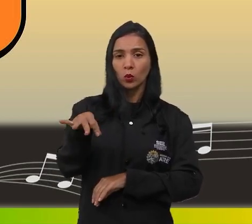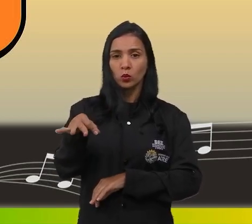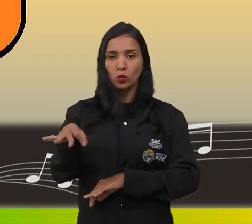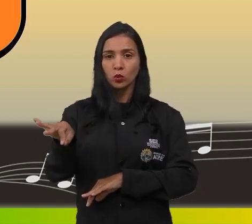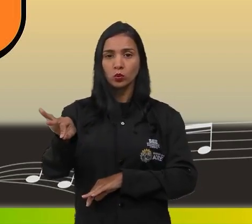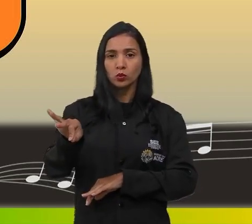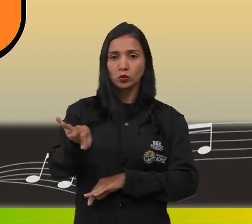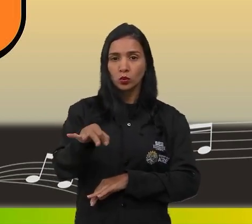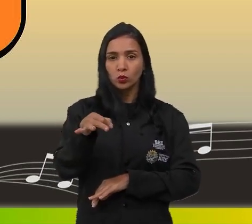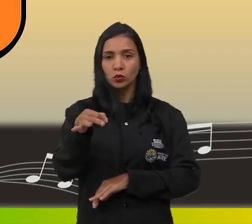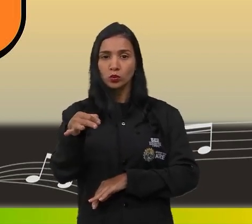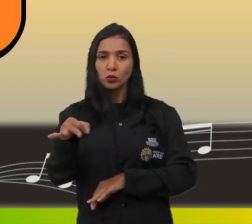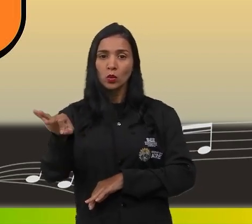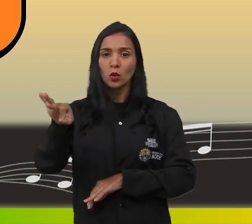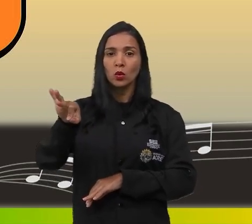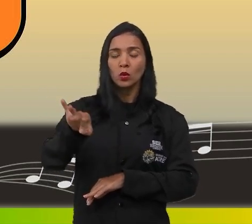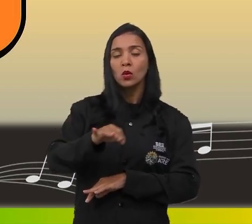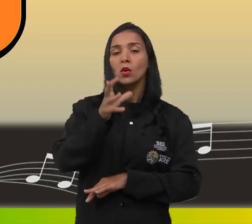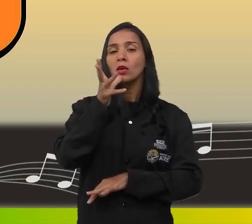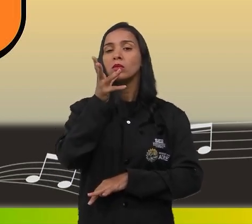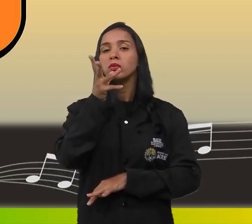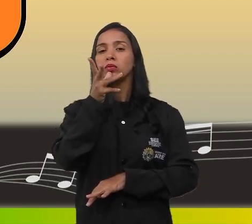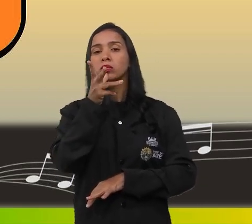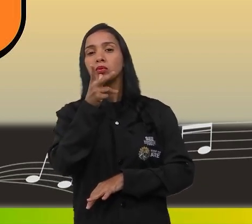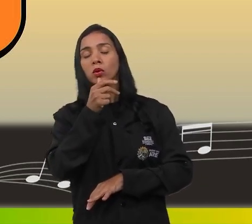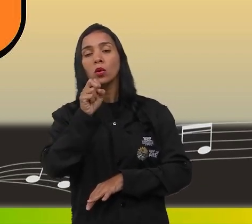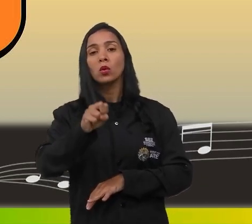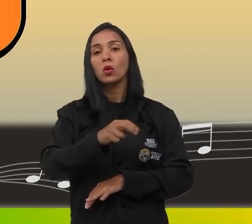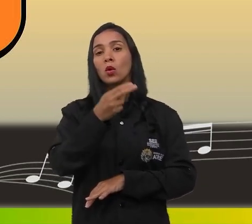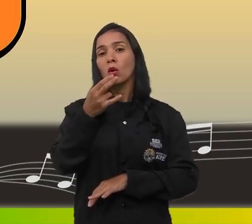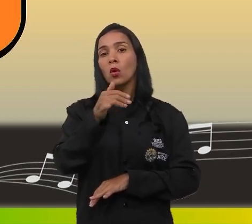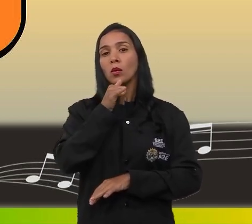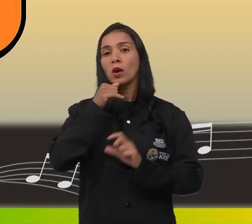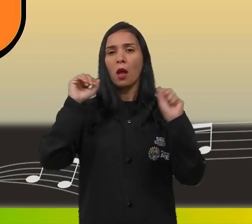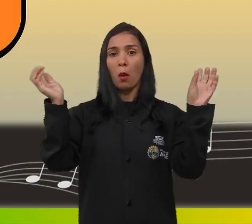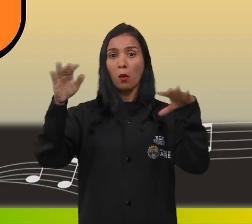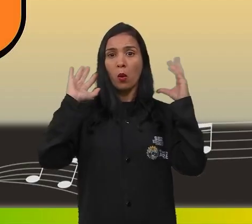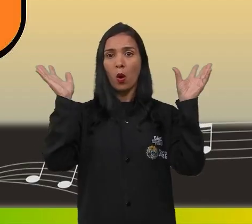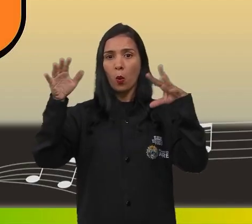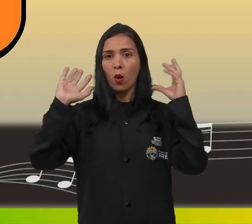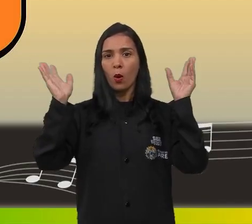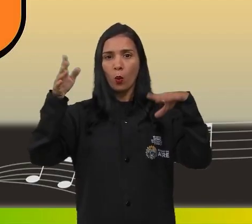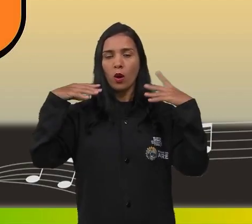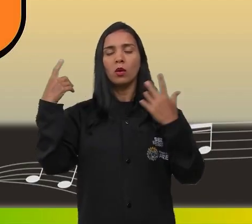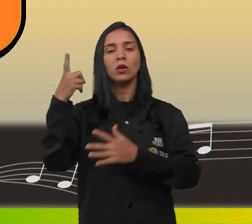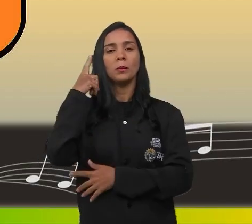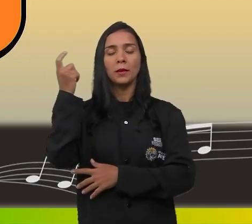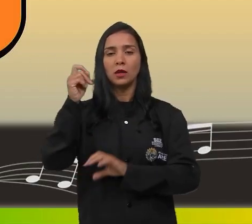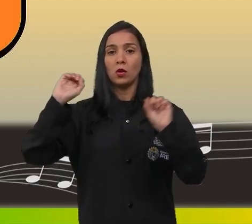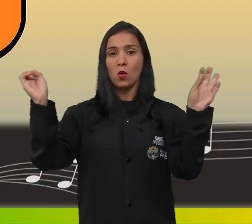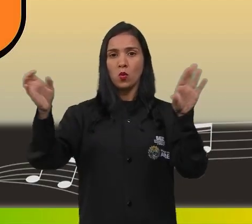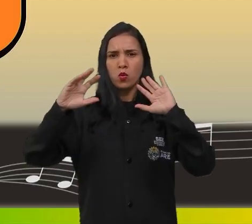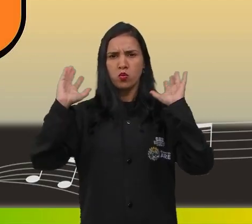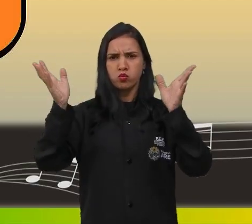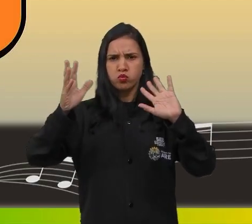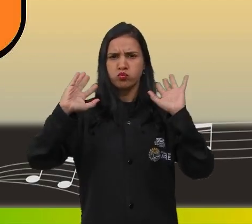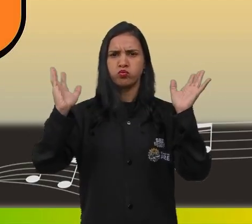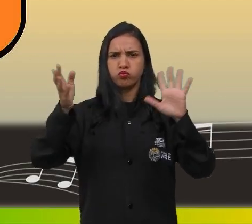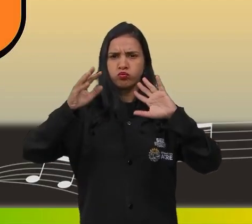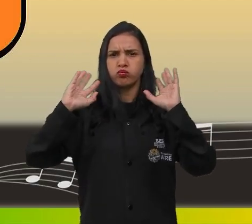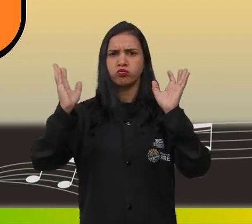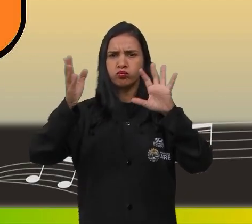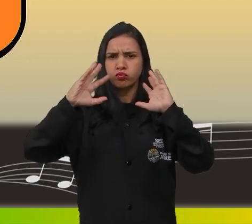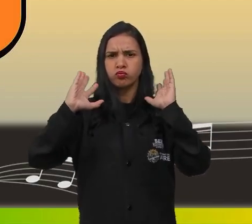uma longa duração aí. Uma sirene de uma ambulância também a gente pode considerar que é longo, ela fica ali,